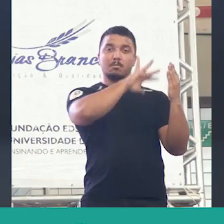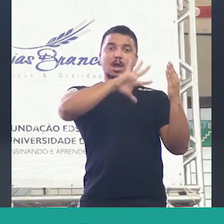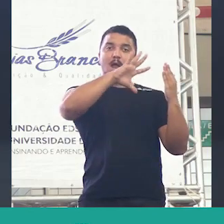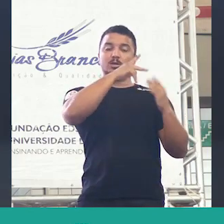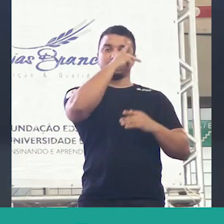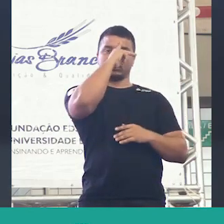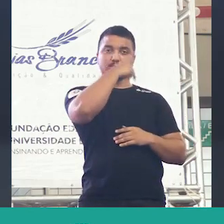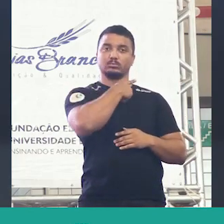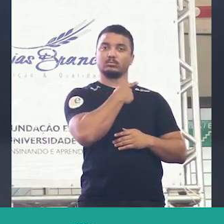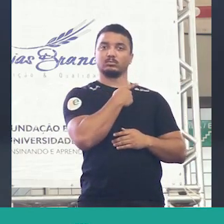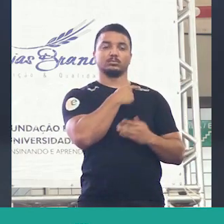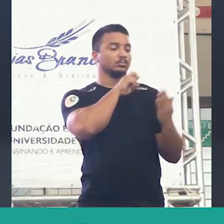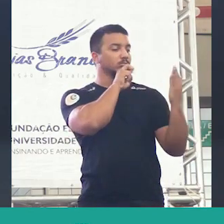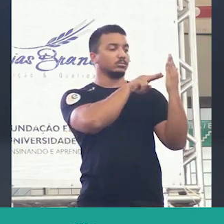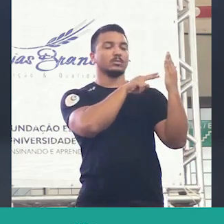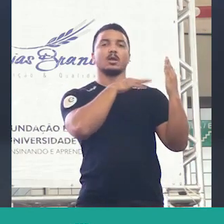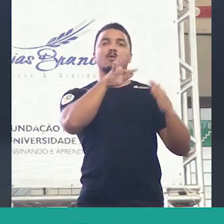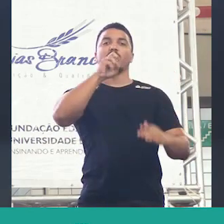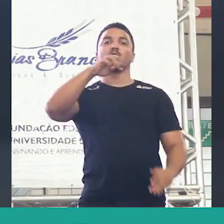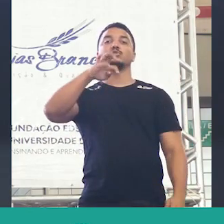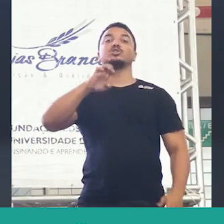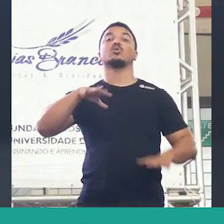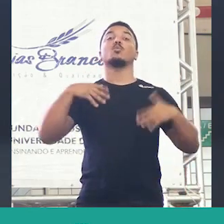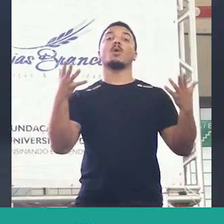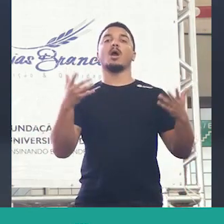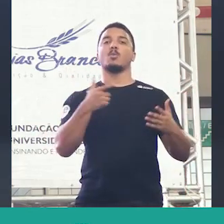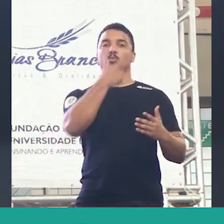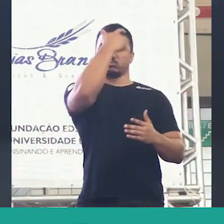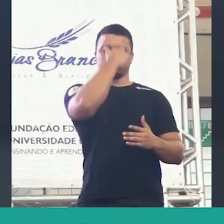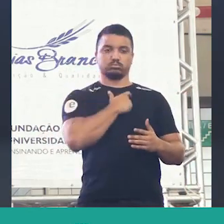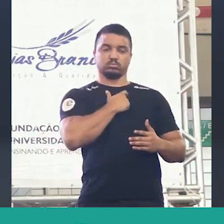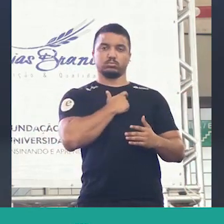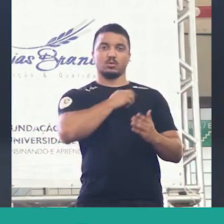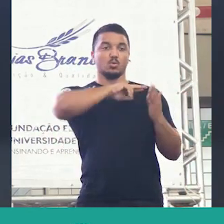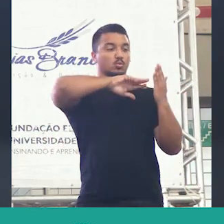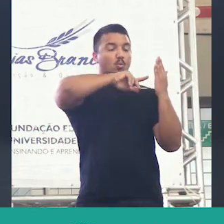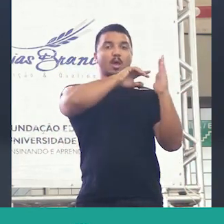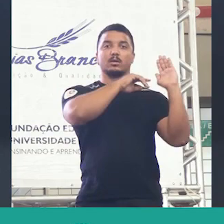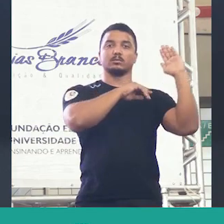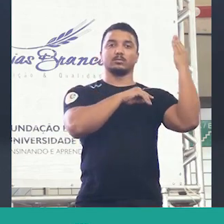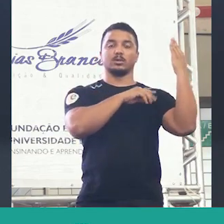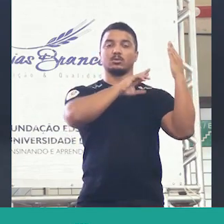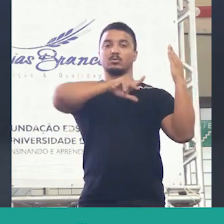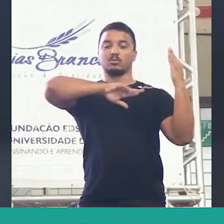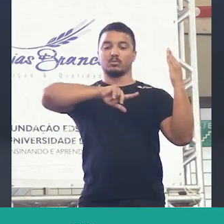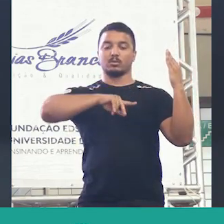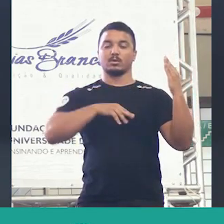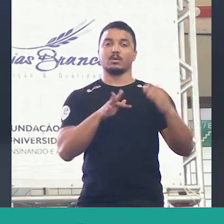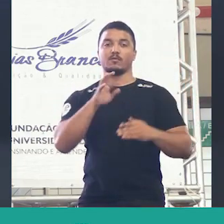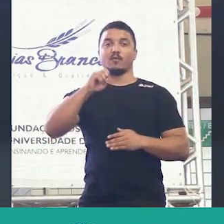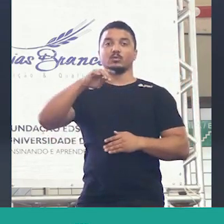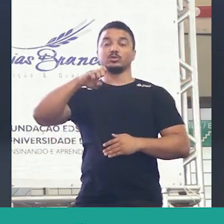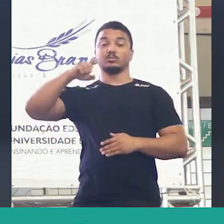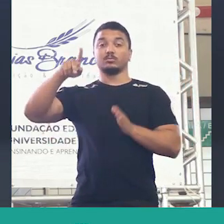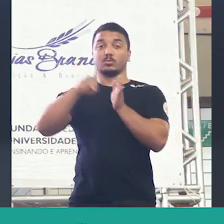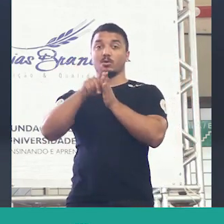sua imagem. Então a fonte de luz é você, não é o espelho. Repetindo, o que é fonte de